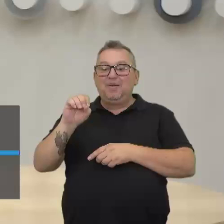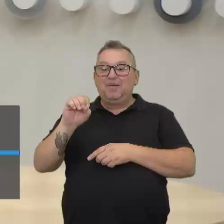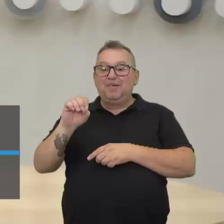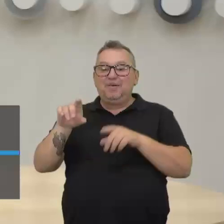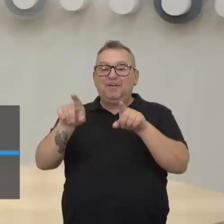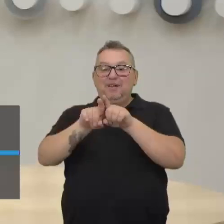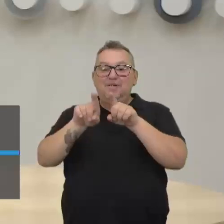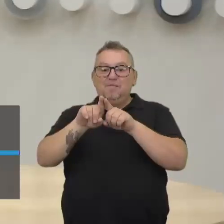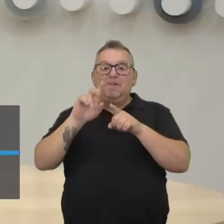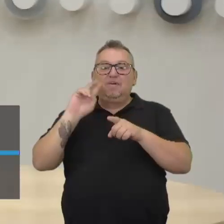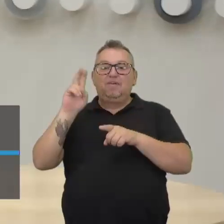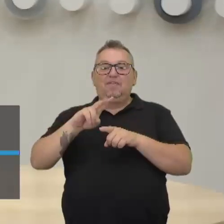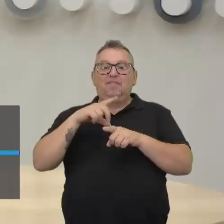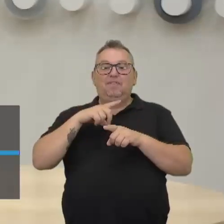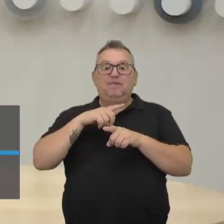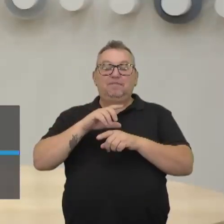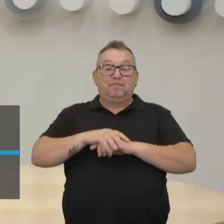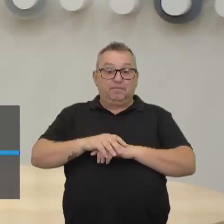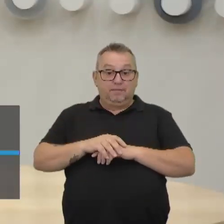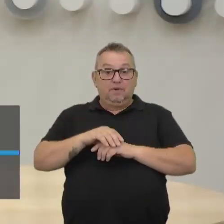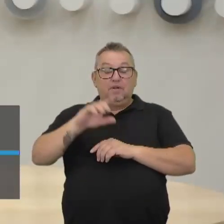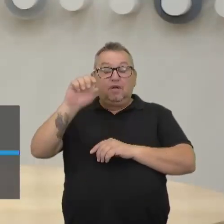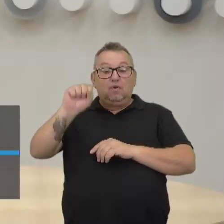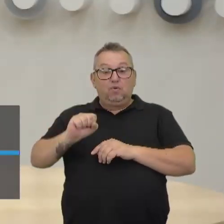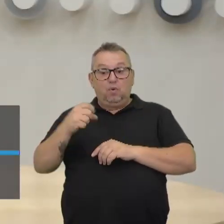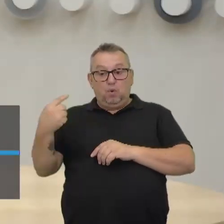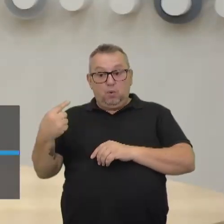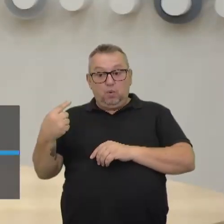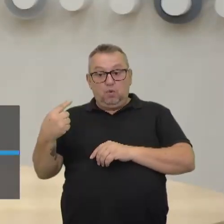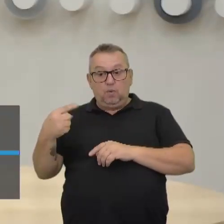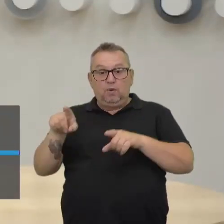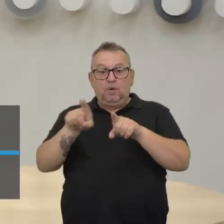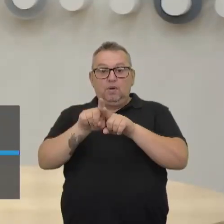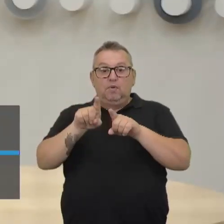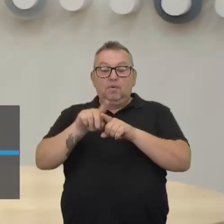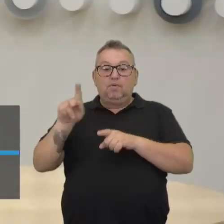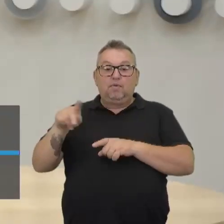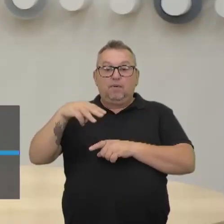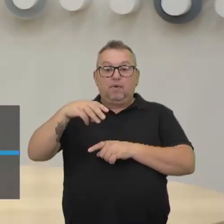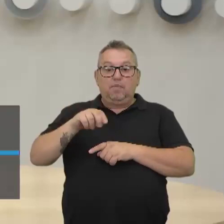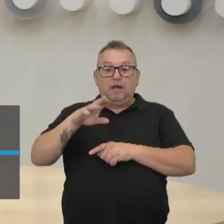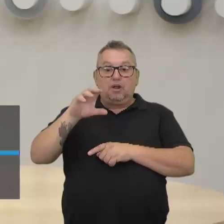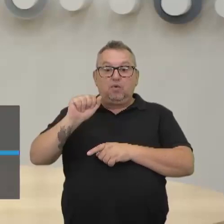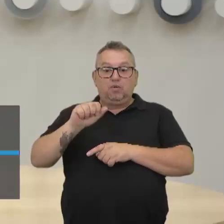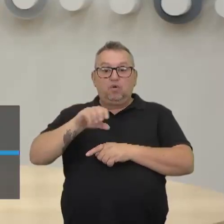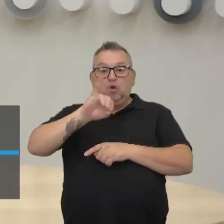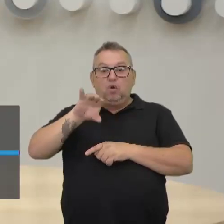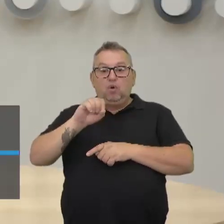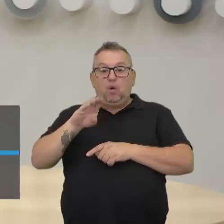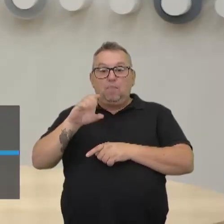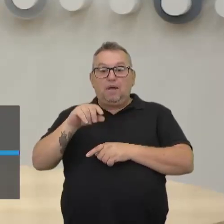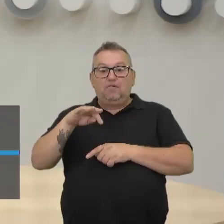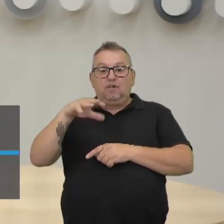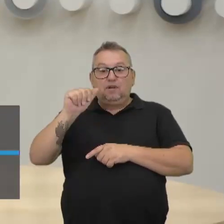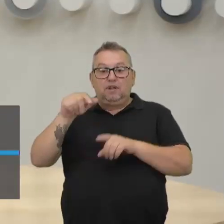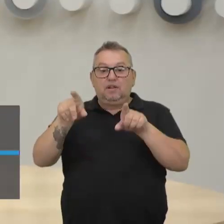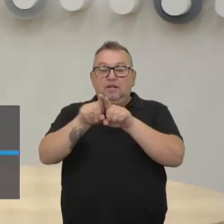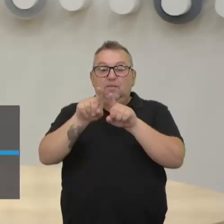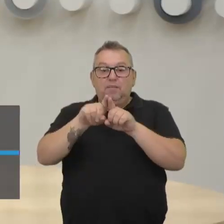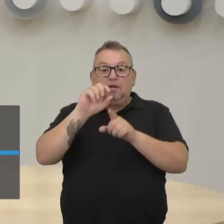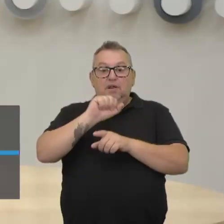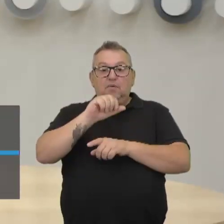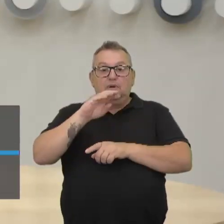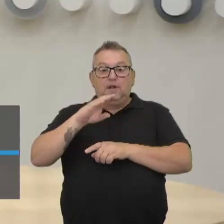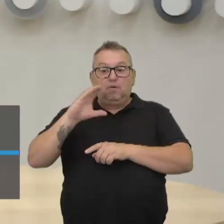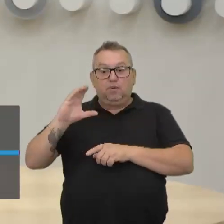Manuel Tabacou Hidalgo, da diretoria Sul 1. E também, deixa eu ver quem mais aqui, o professor Marcos, o João Batista, da Escola Joaquim Moreira Bernardes de São Bernardo